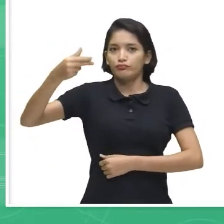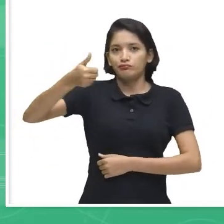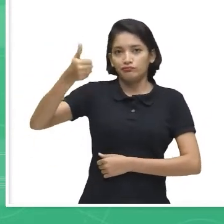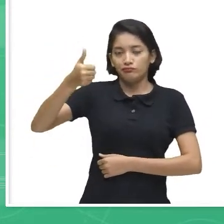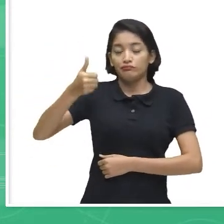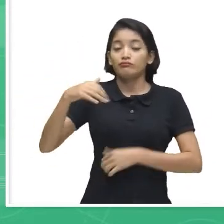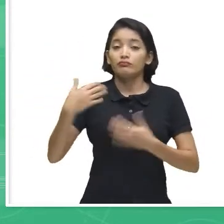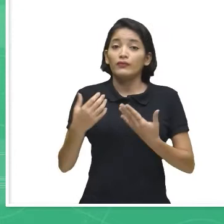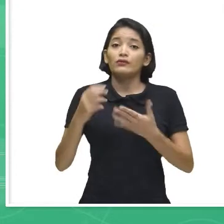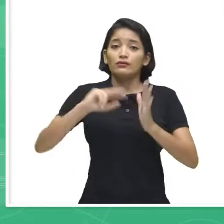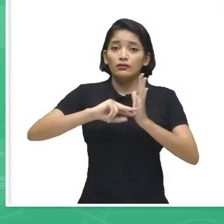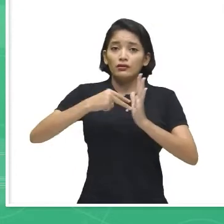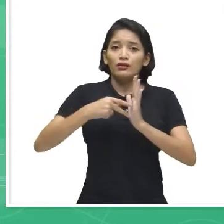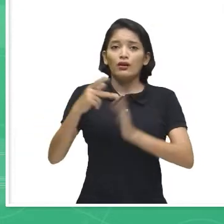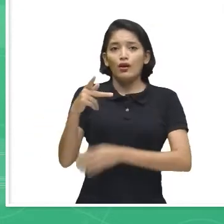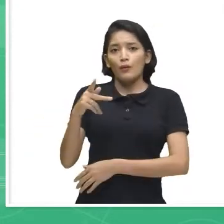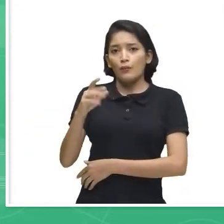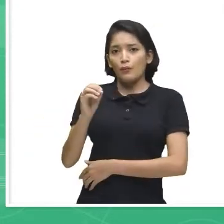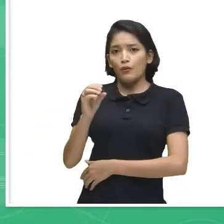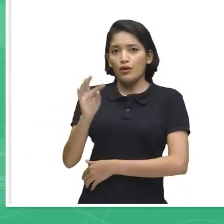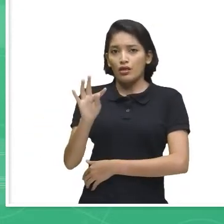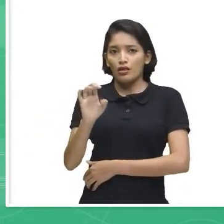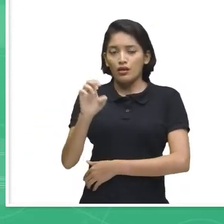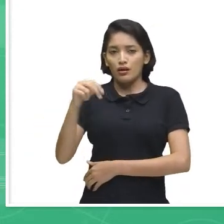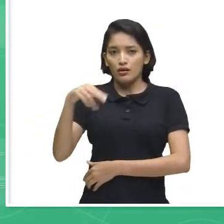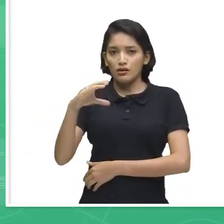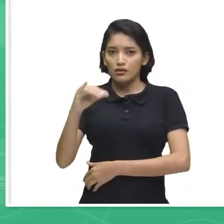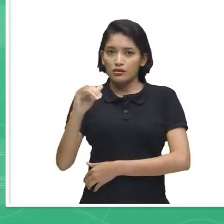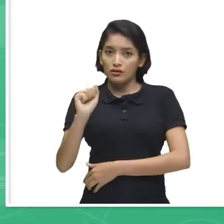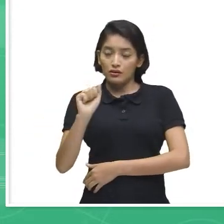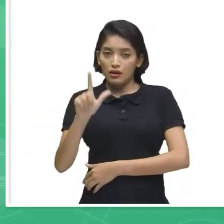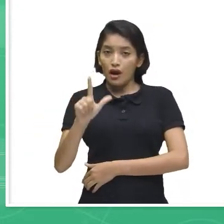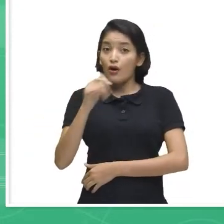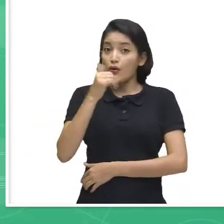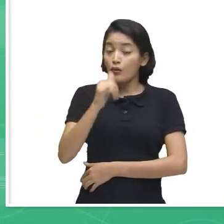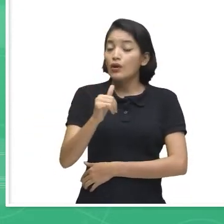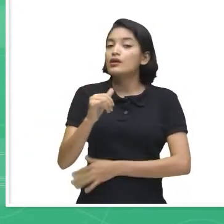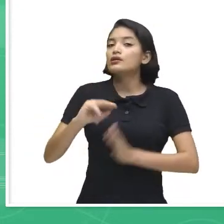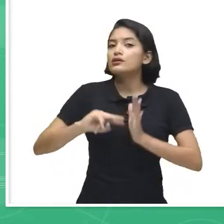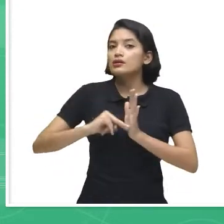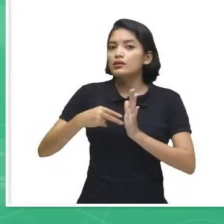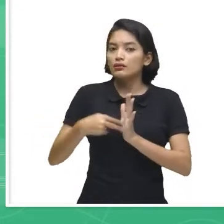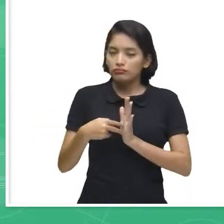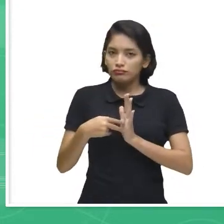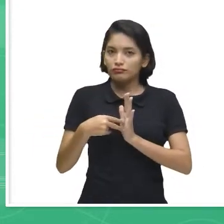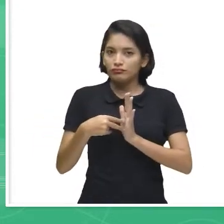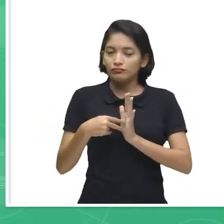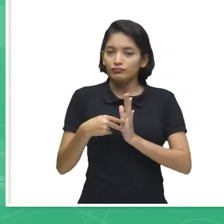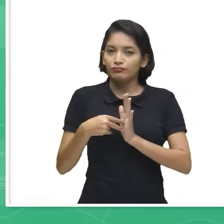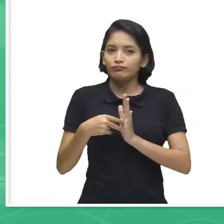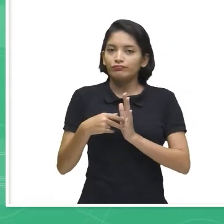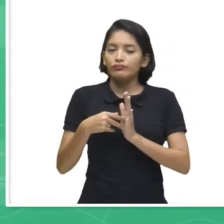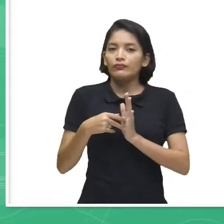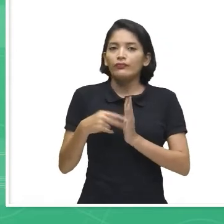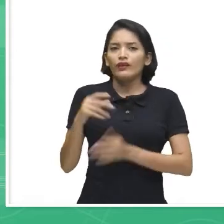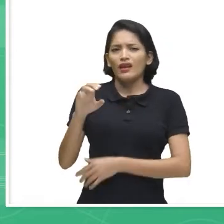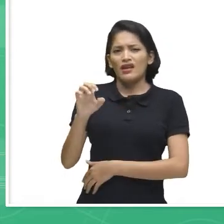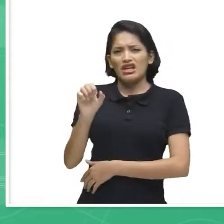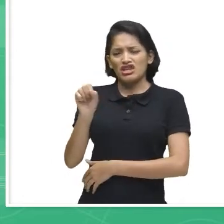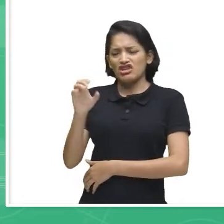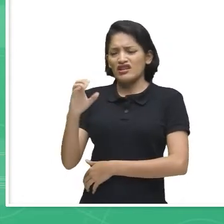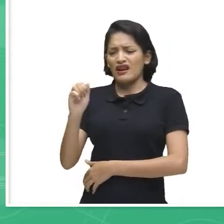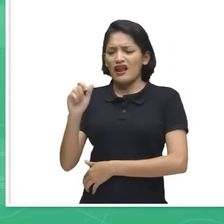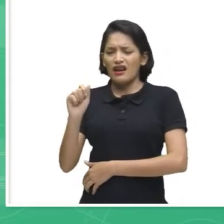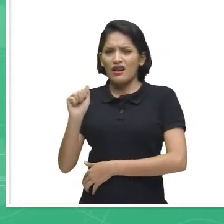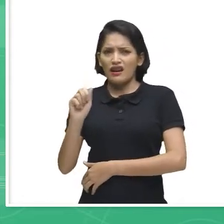nosso potencial elétrico. Veja bem, potencial elétrico é uma grandeza escalar. O que é uma grandeza escalar?